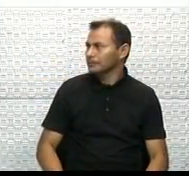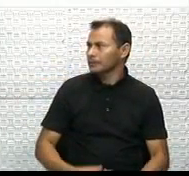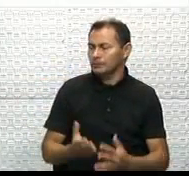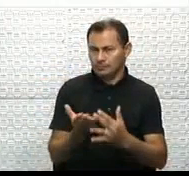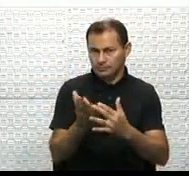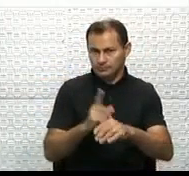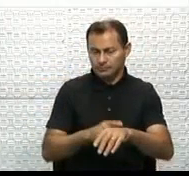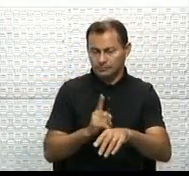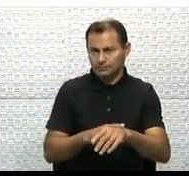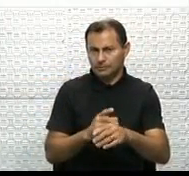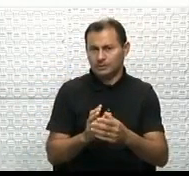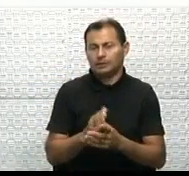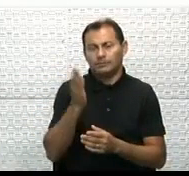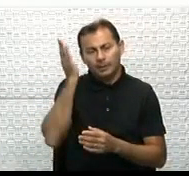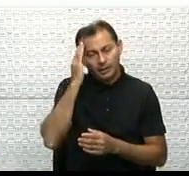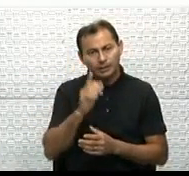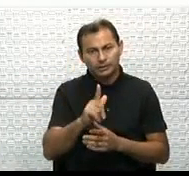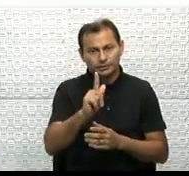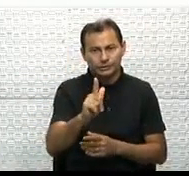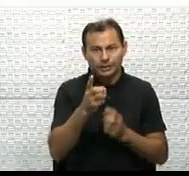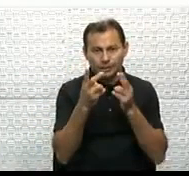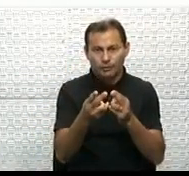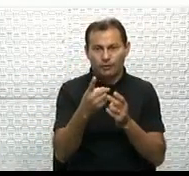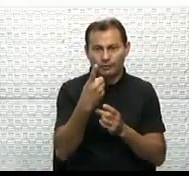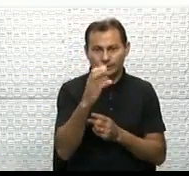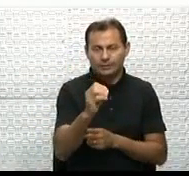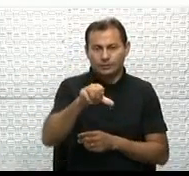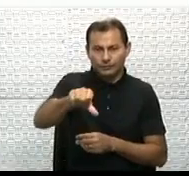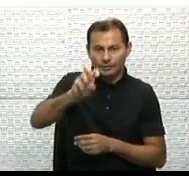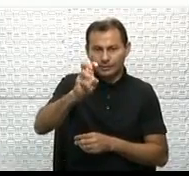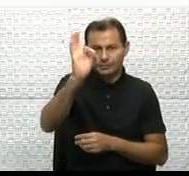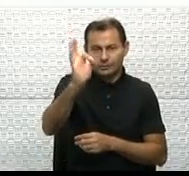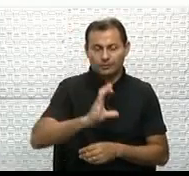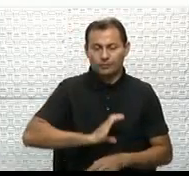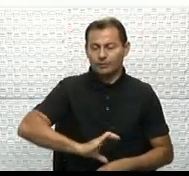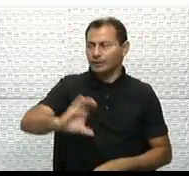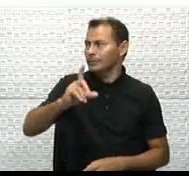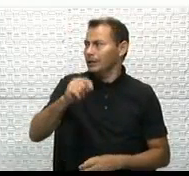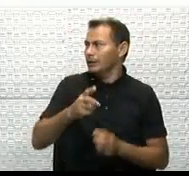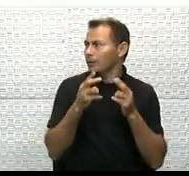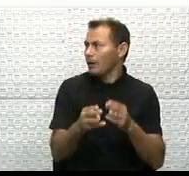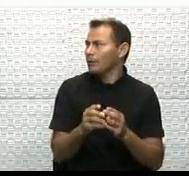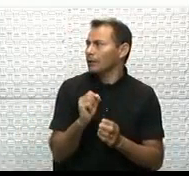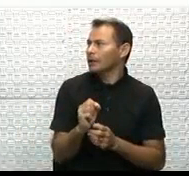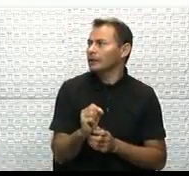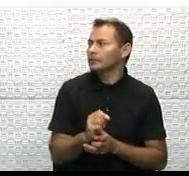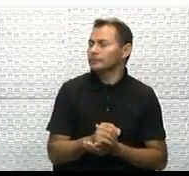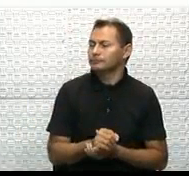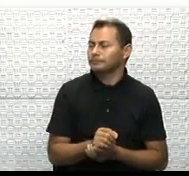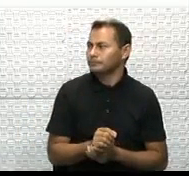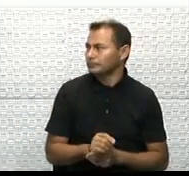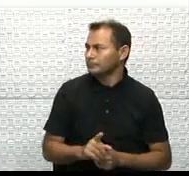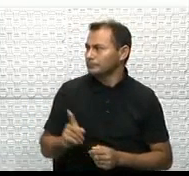O intervalo de previsão para G igual a 10, com 95% de confiança, será igual ao quê, então?